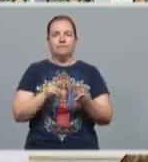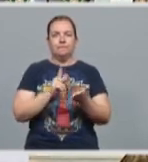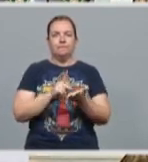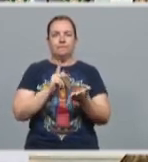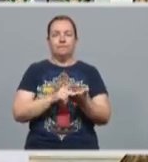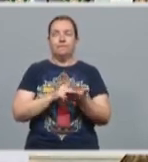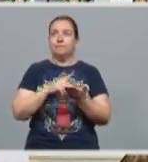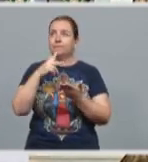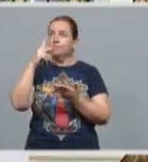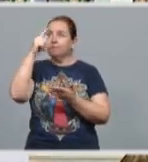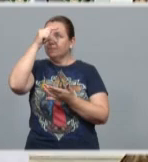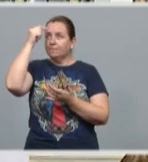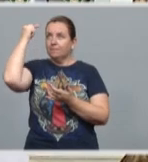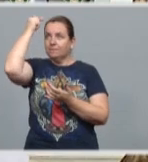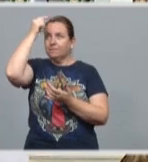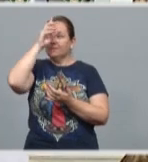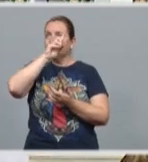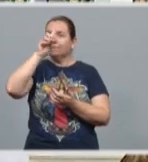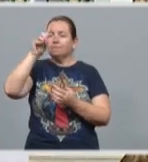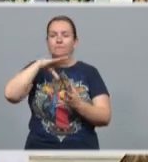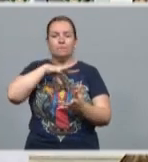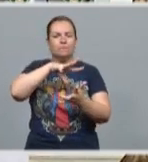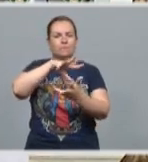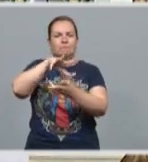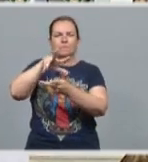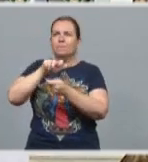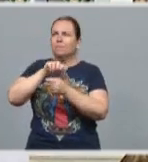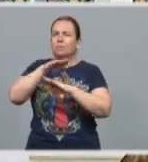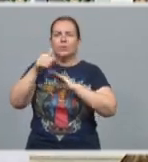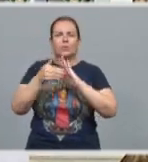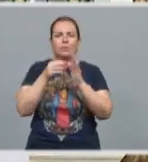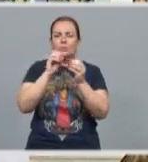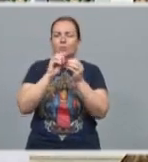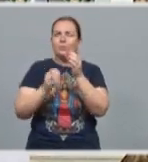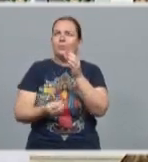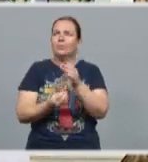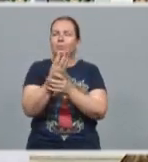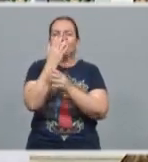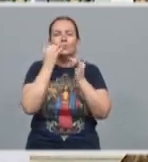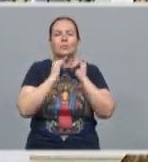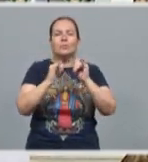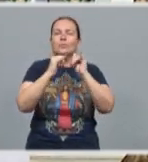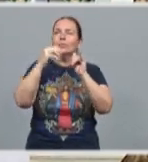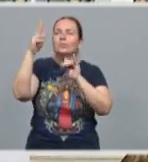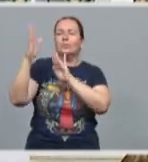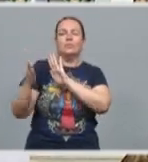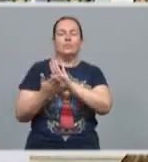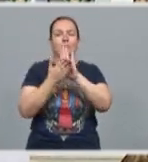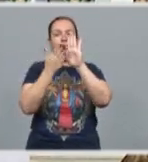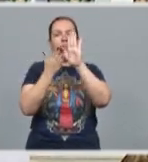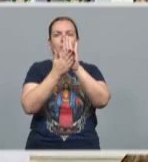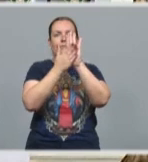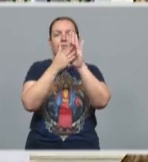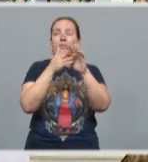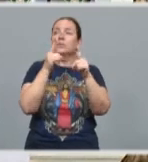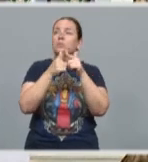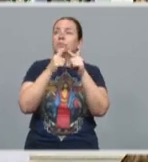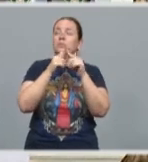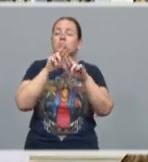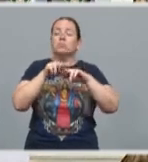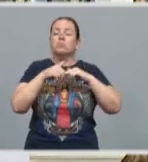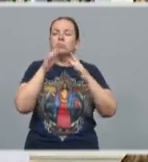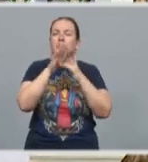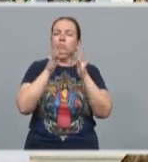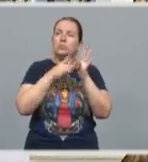Na verdade, vós sois santo, ó Deus do universo, e tudo o que criastes proclama o vosso louvor. Porque por Jesus